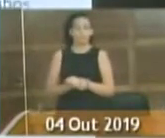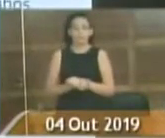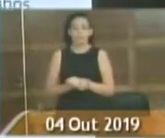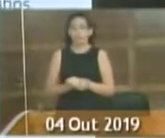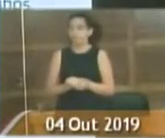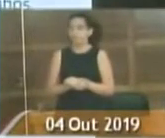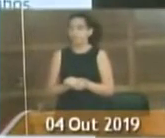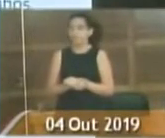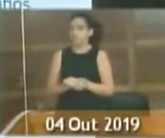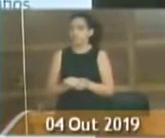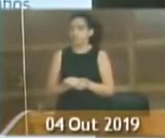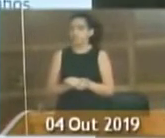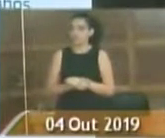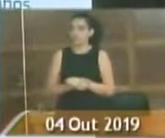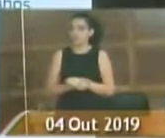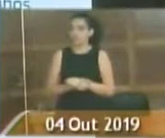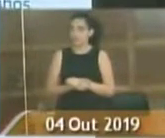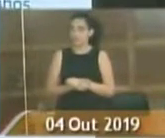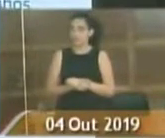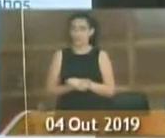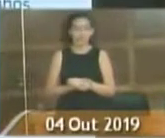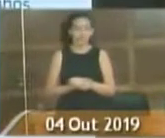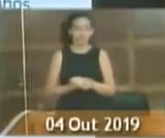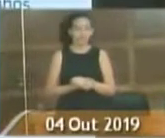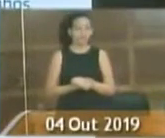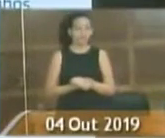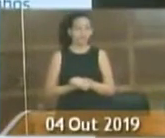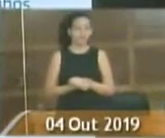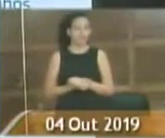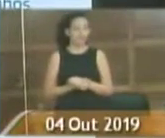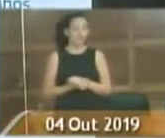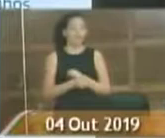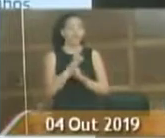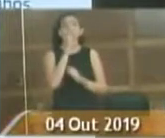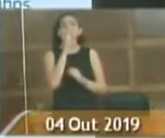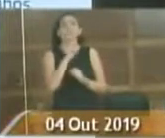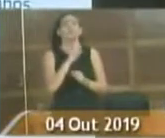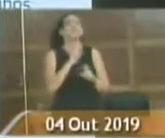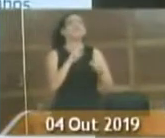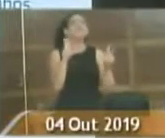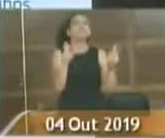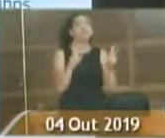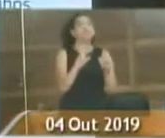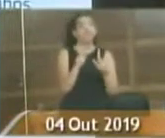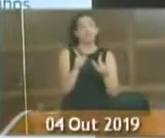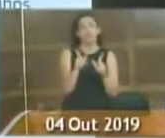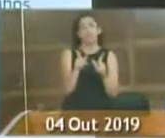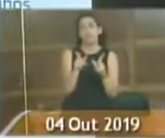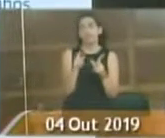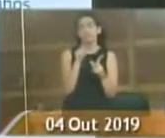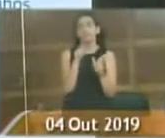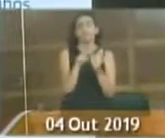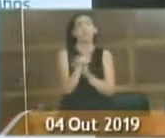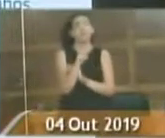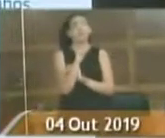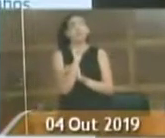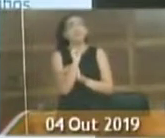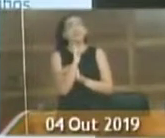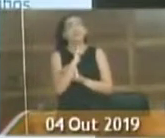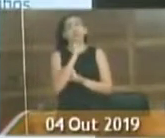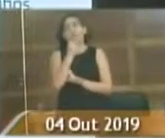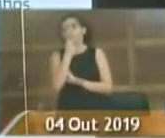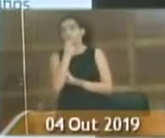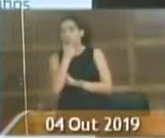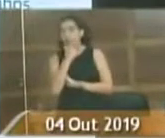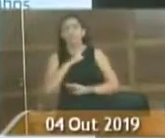passar. Tá, vamos primeiro responder a perguntinha dele. Aí, qual a diferença? Aí você vai falar assim, tia, tem um remédio e tem a